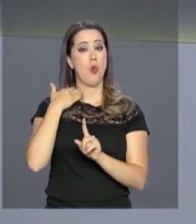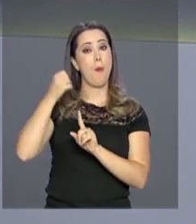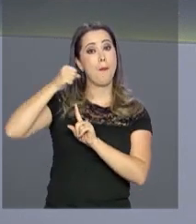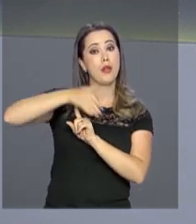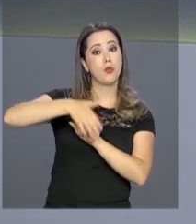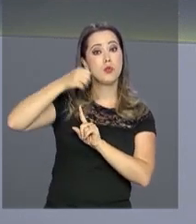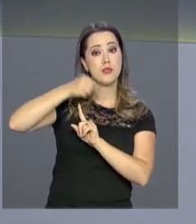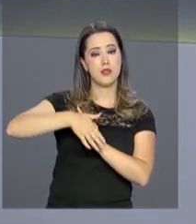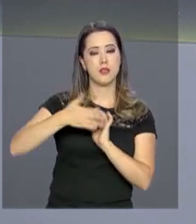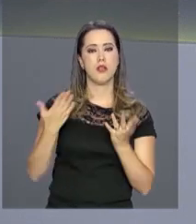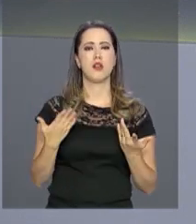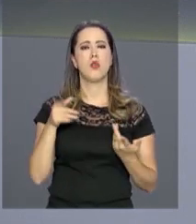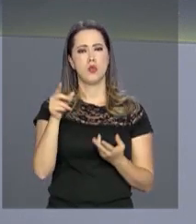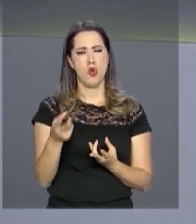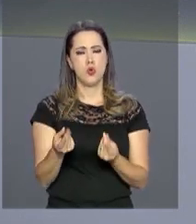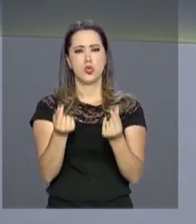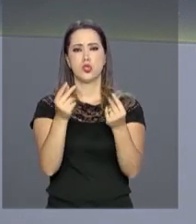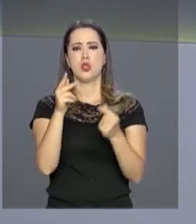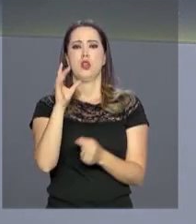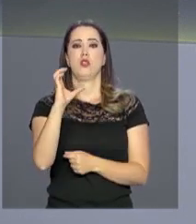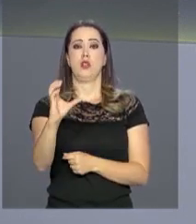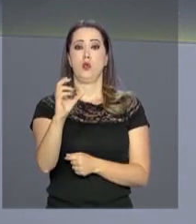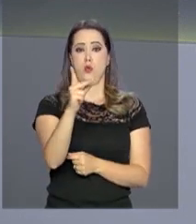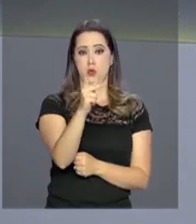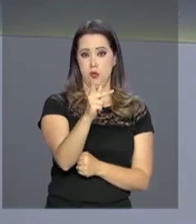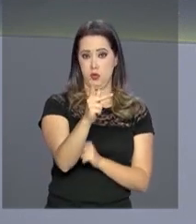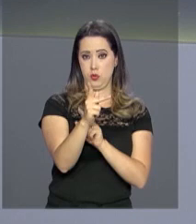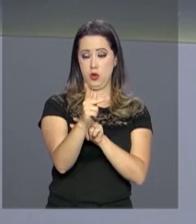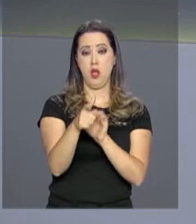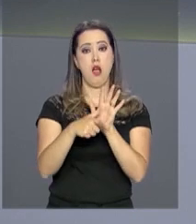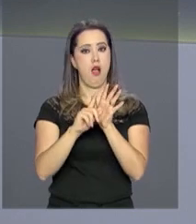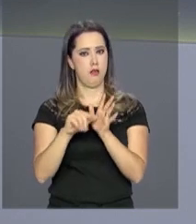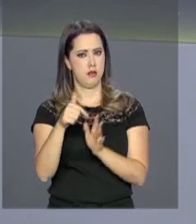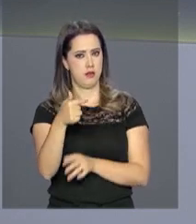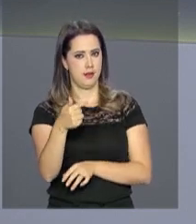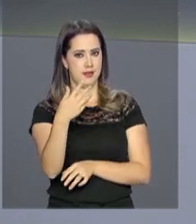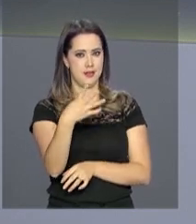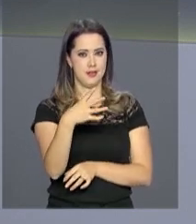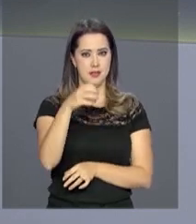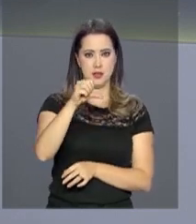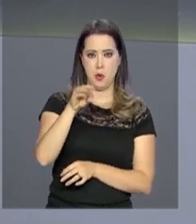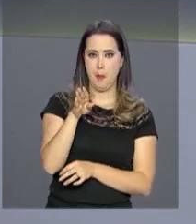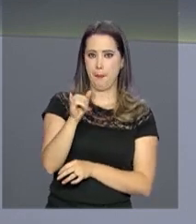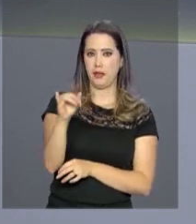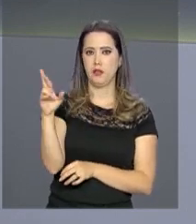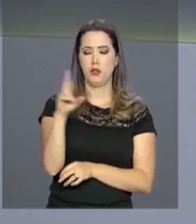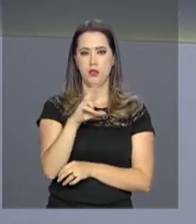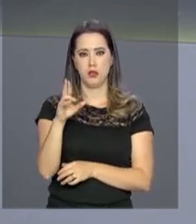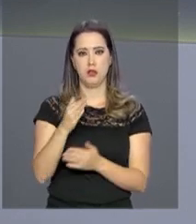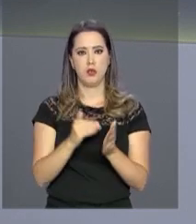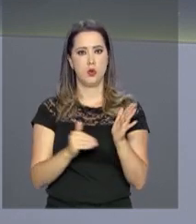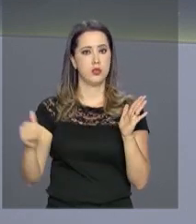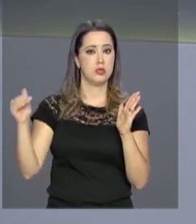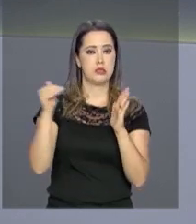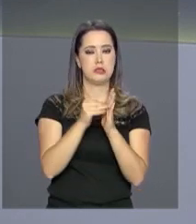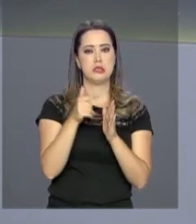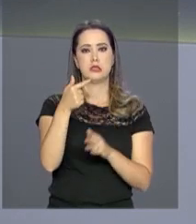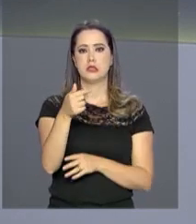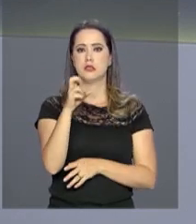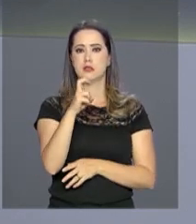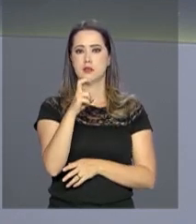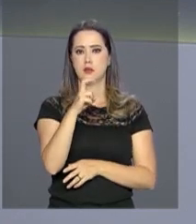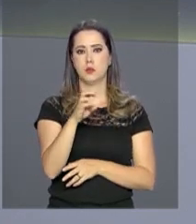O saldo da poupança saiu dos 749 bilhões de reais registrados em junho para 755